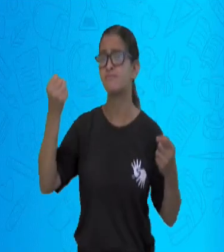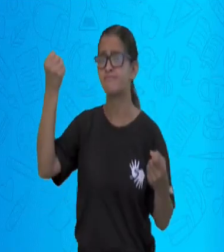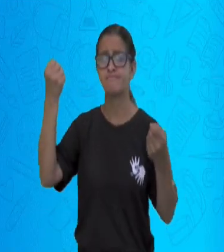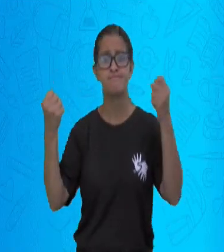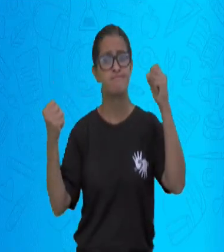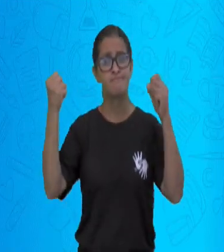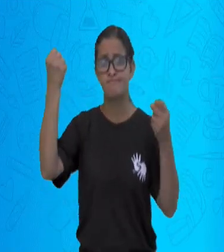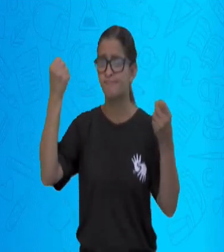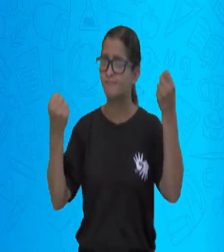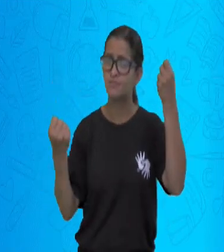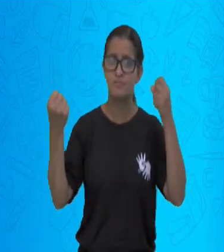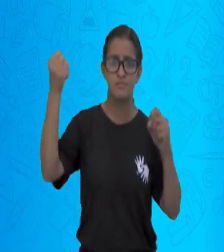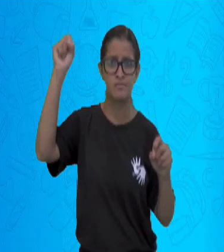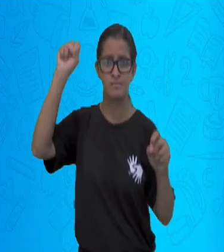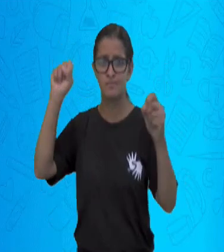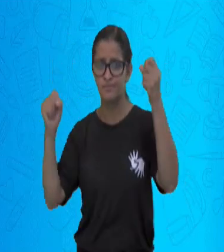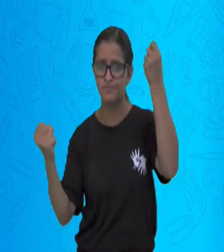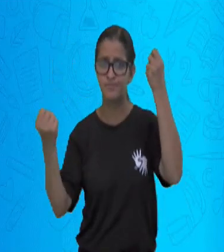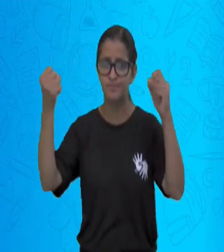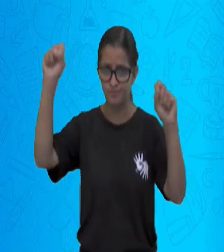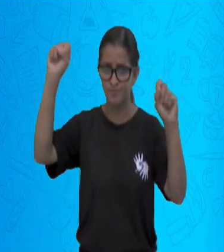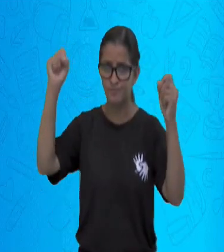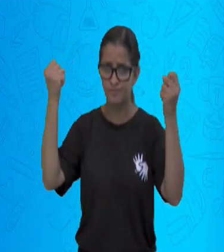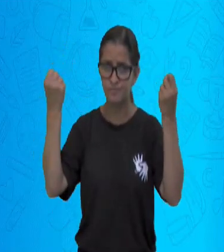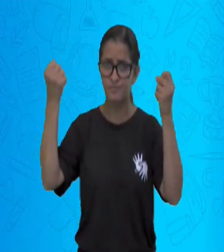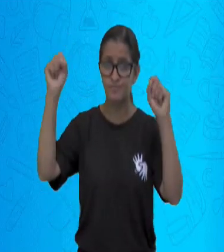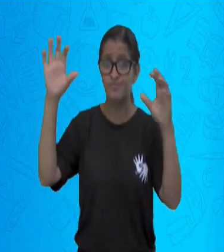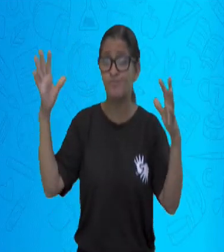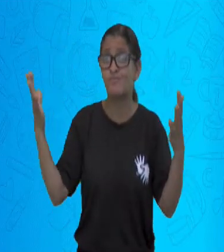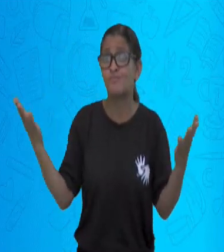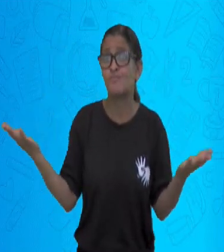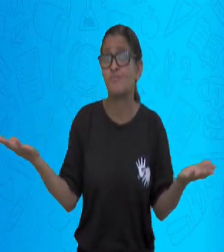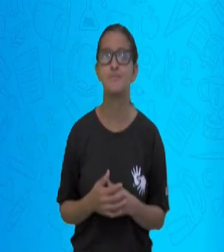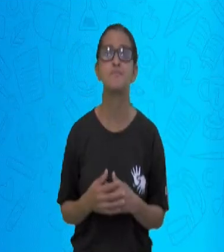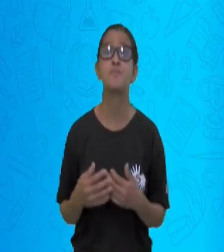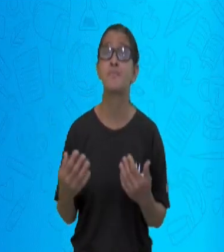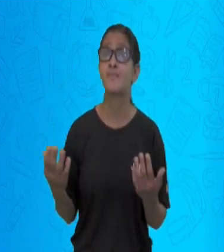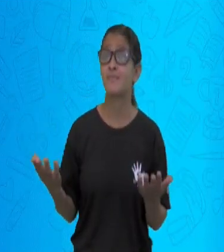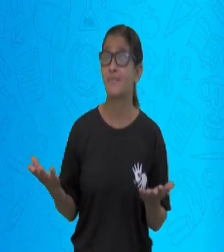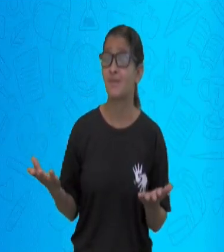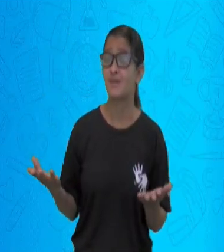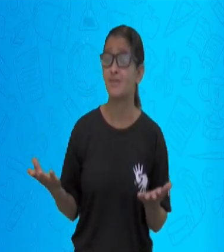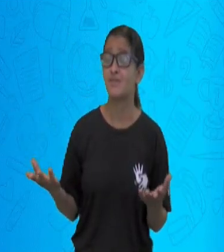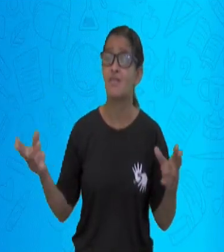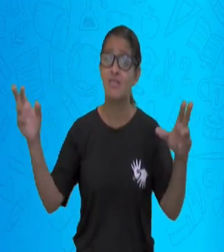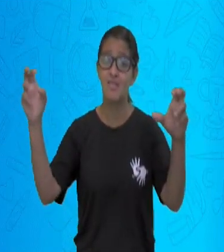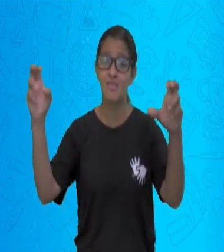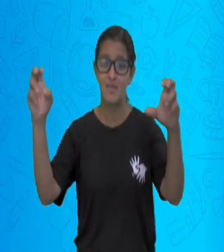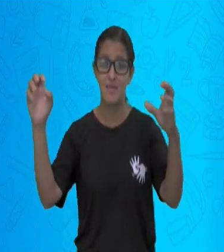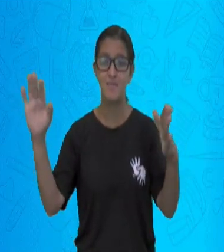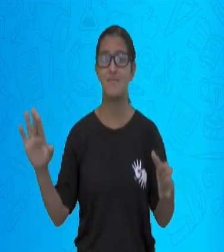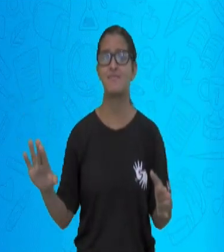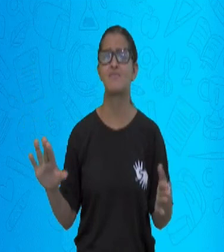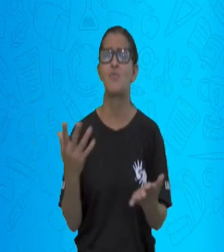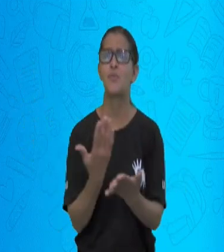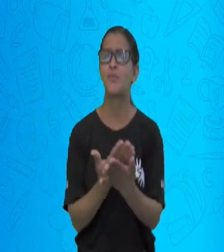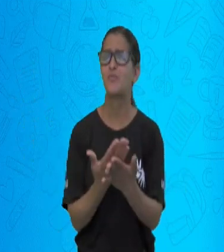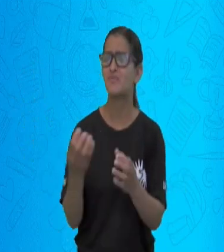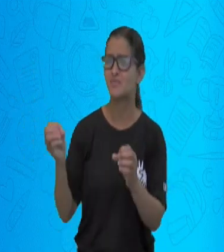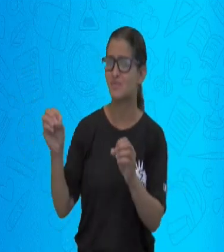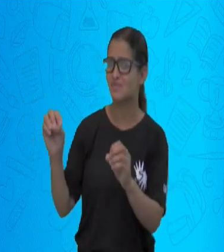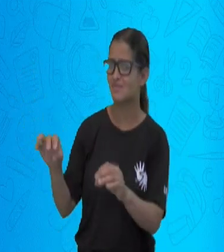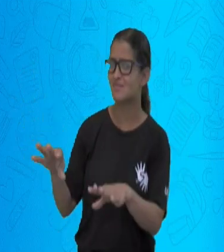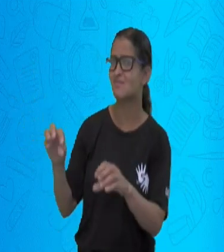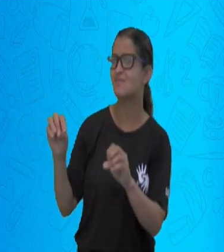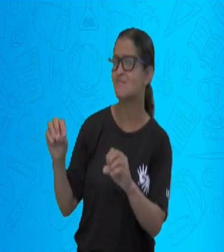dobro sem precisar somente de um, só para olhar aquela máquina. Então, o tema da nossa aula de hoje foi mudanças e